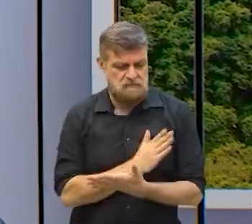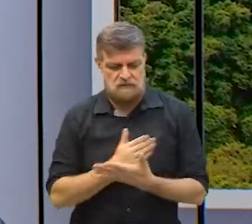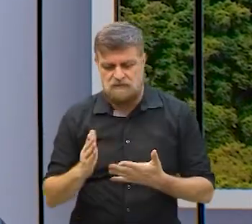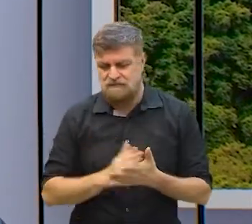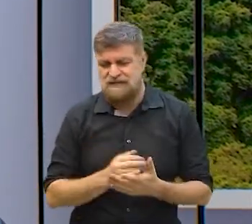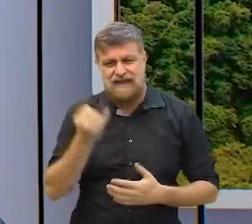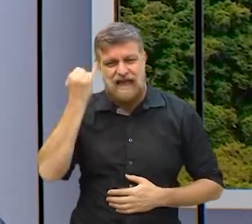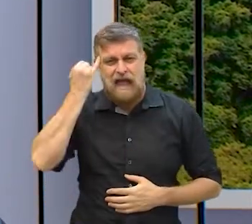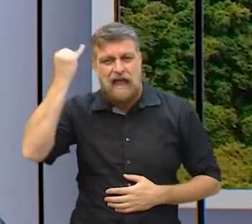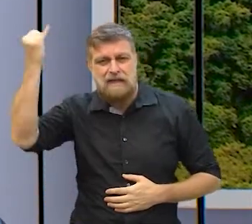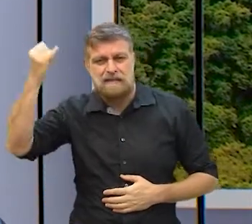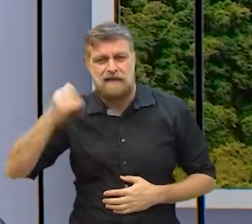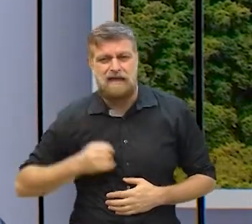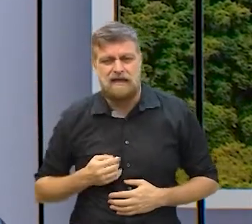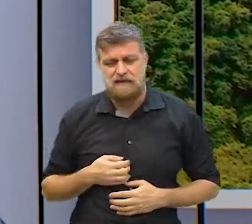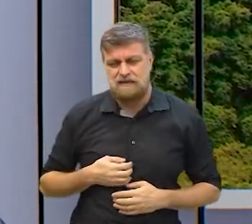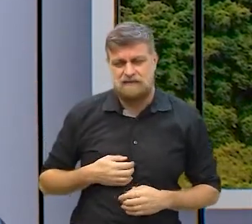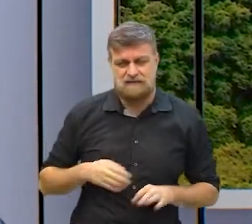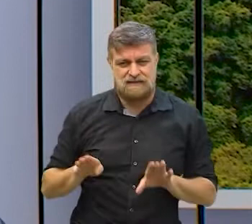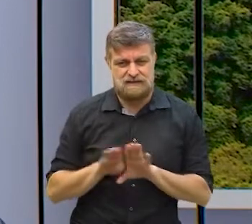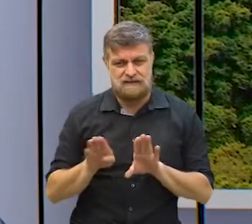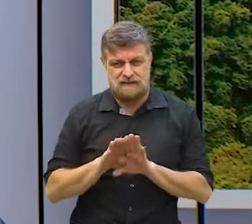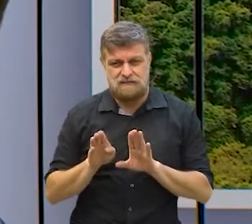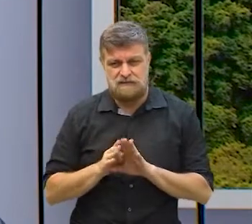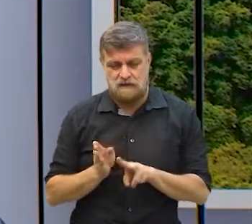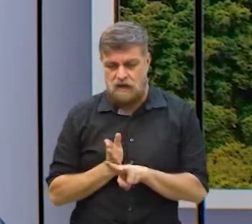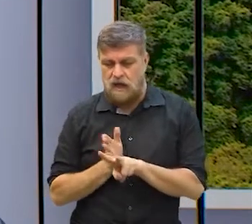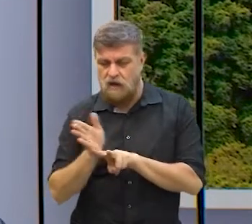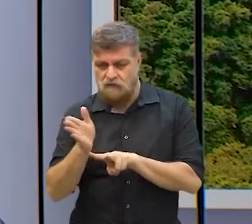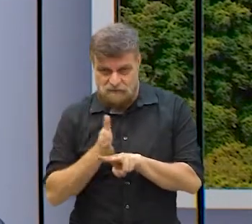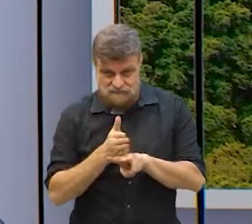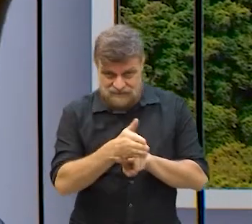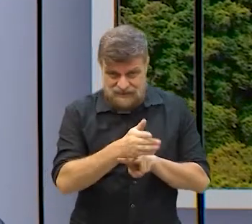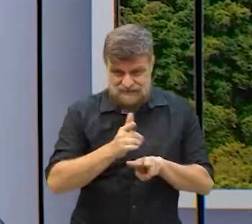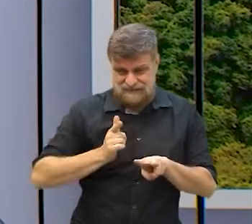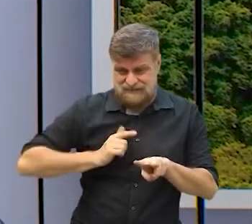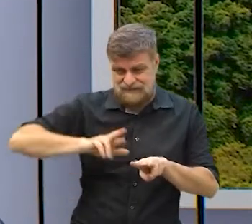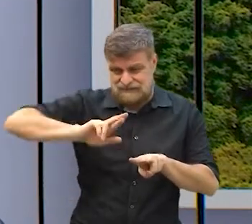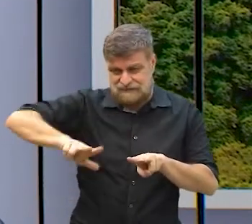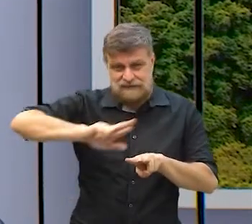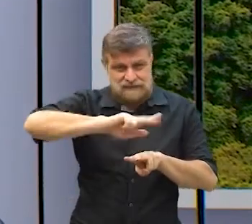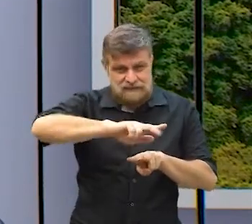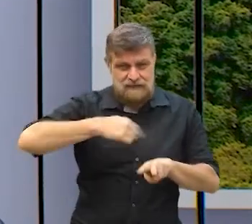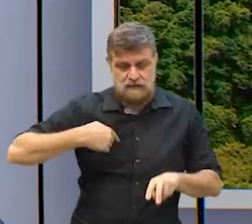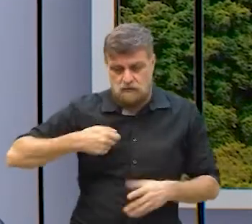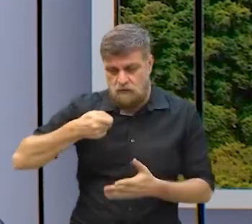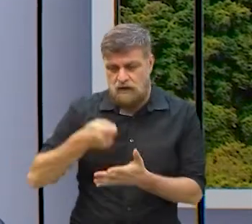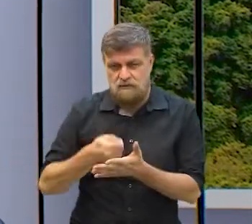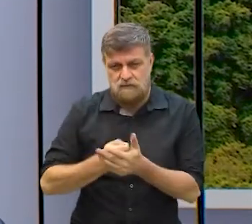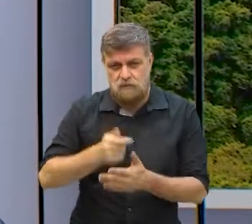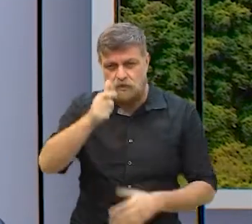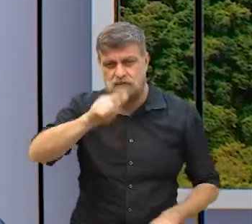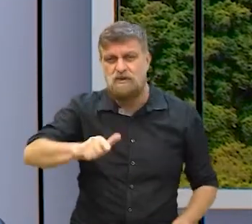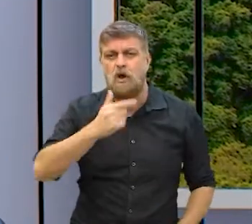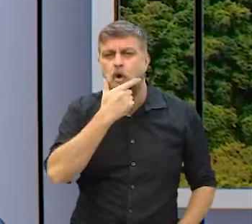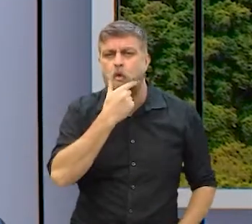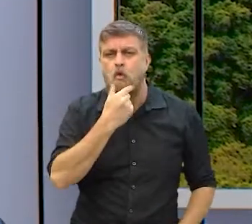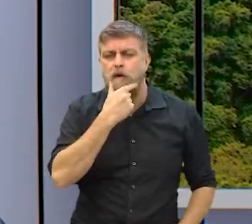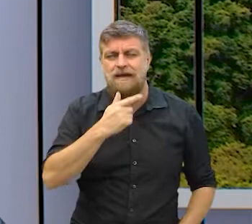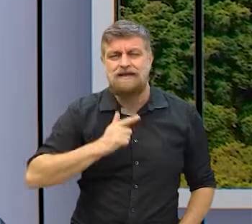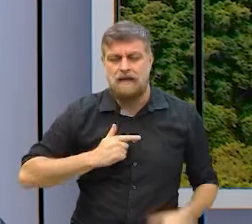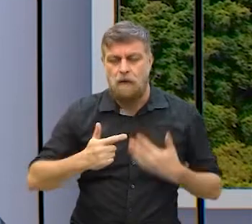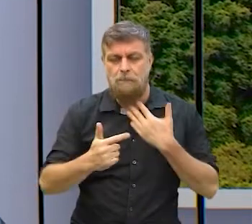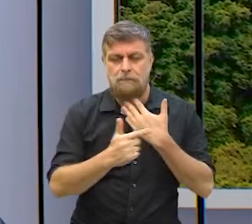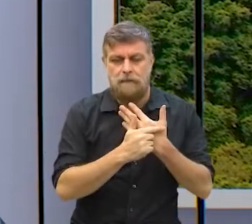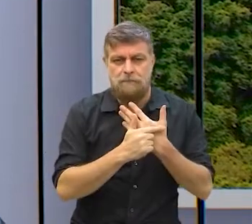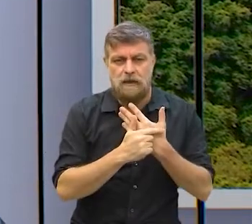que independente de ideologia, independente até de algum viés que possa se ter, afirmo mais uma vez, né, o homem tem